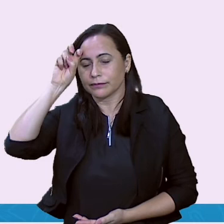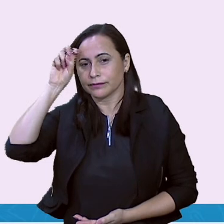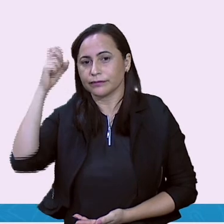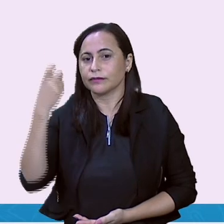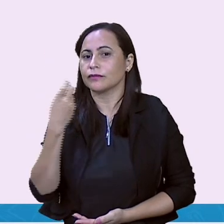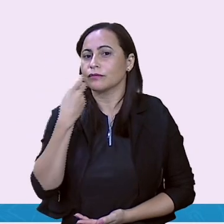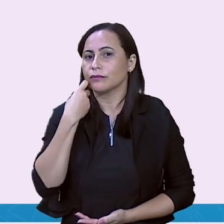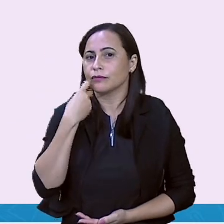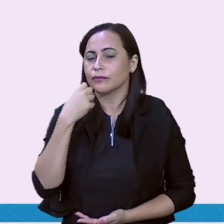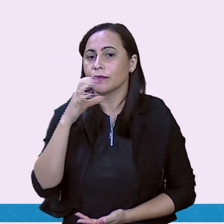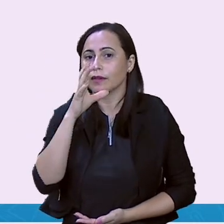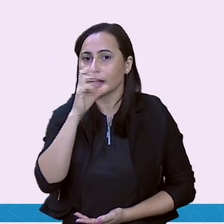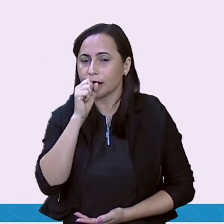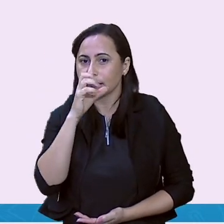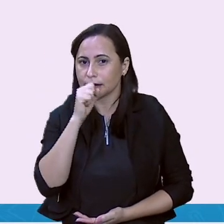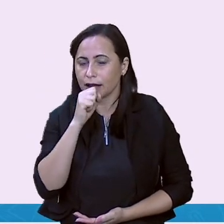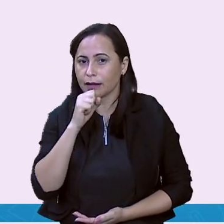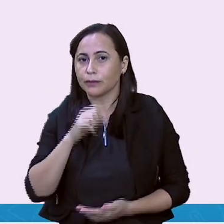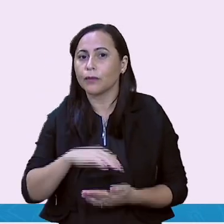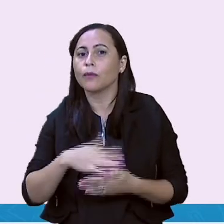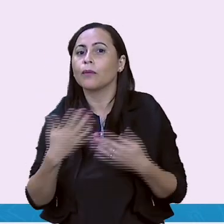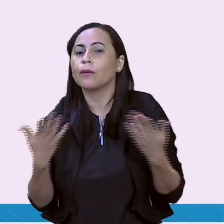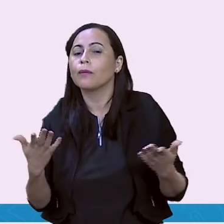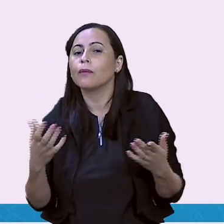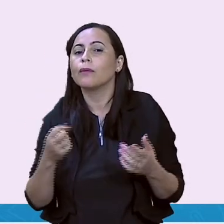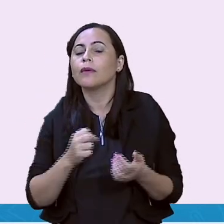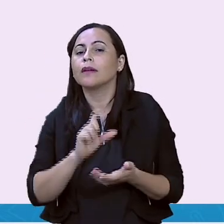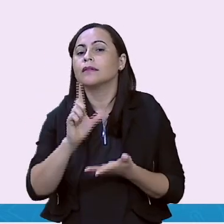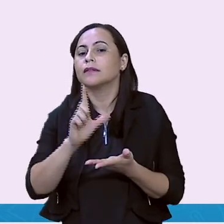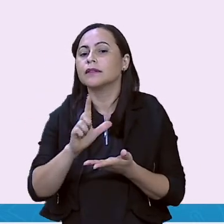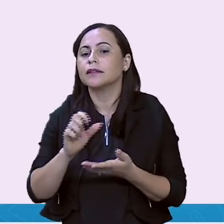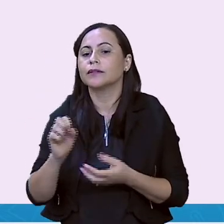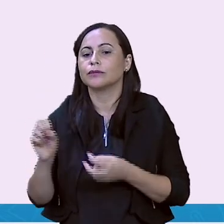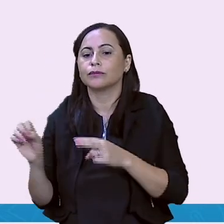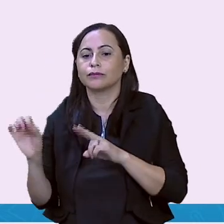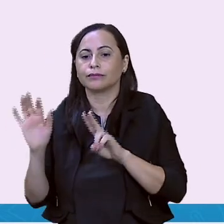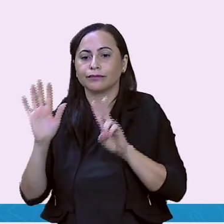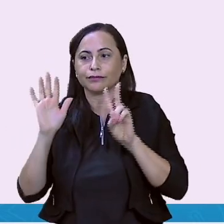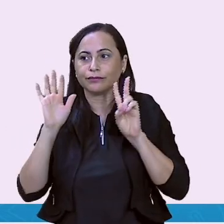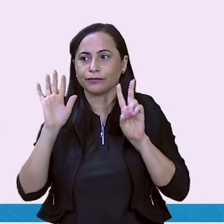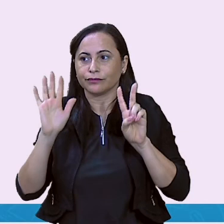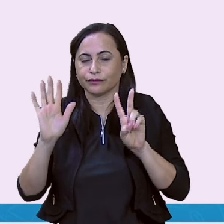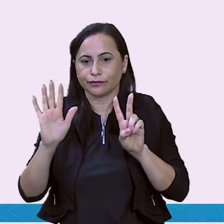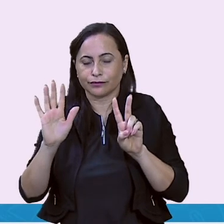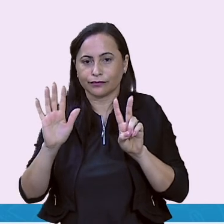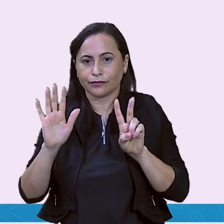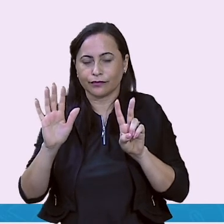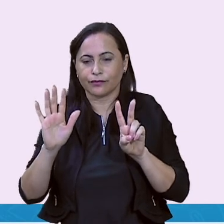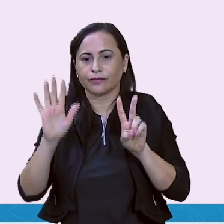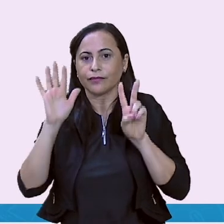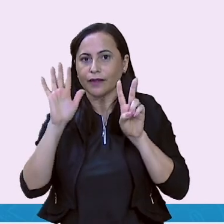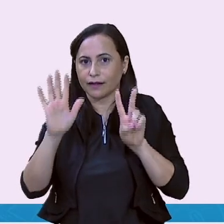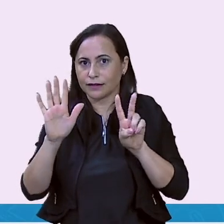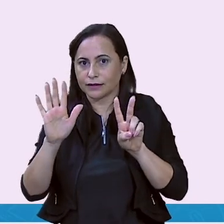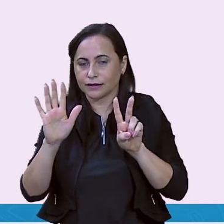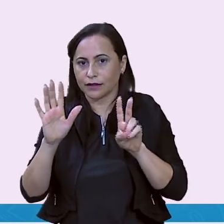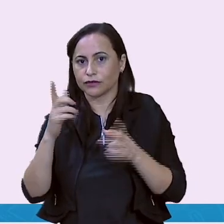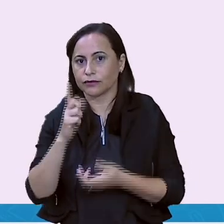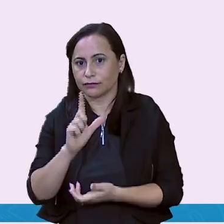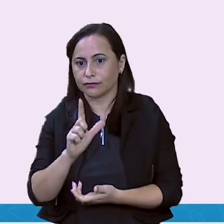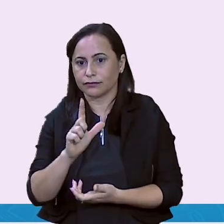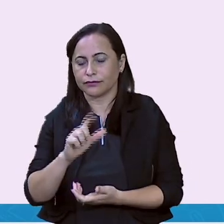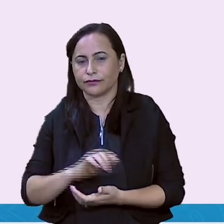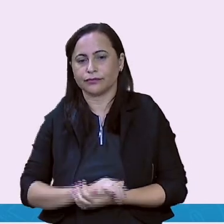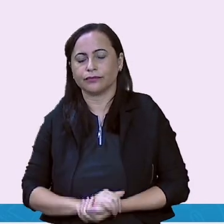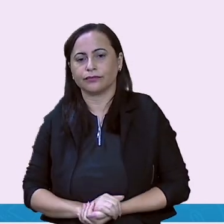sexta e sábado. Quantos litros deram? Ó, 1, 2, 3, 4, 5, 6,